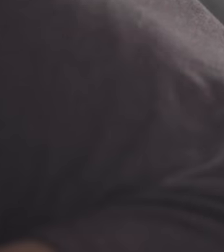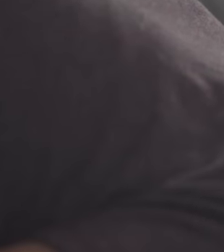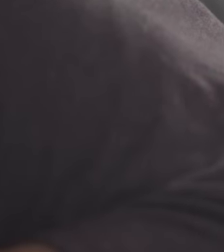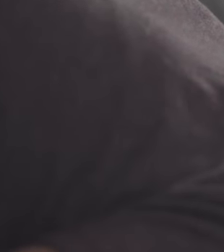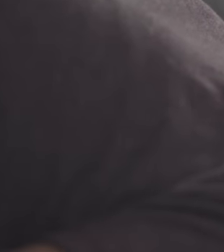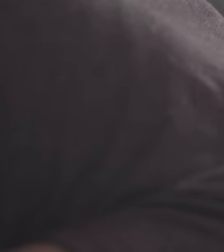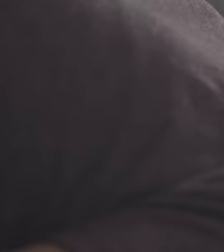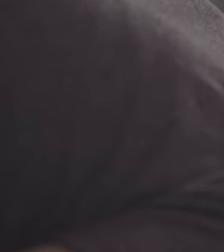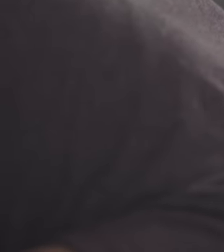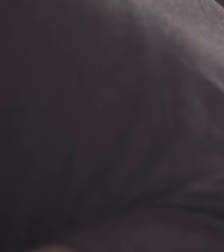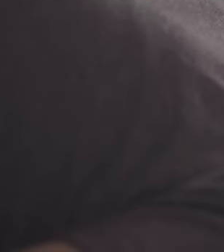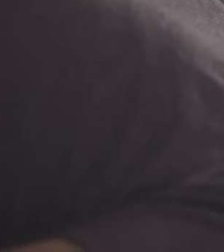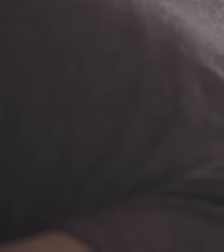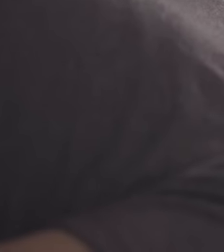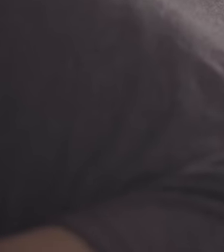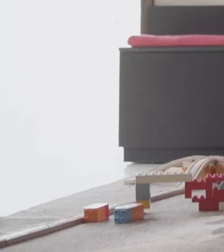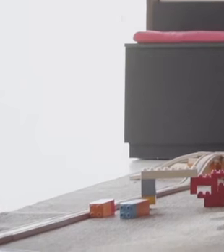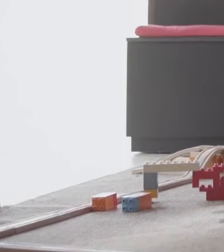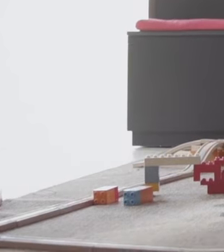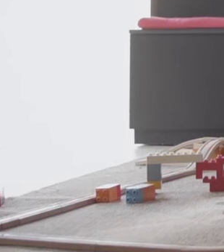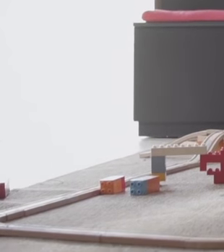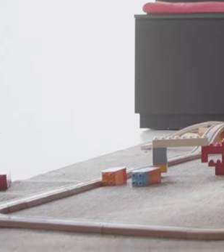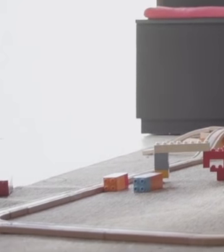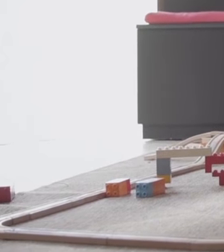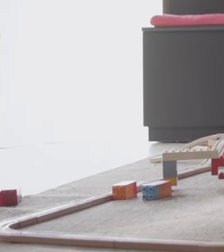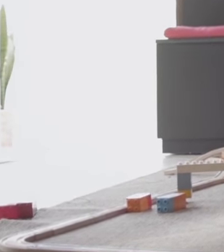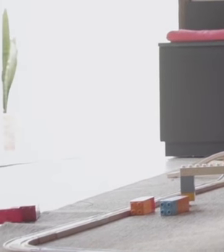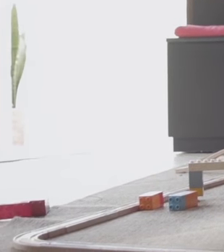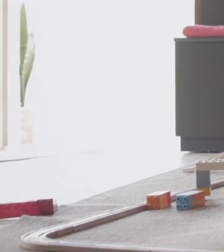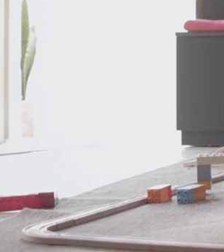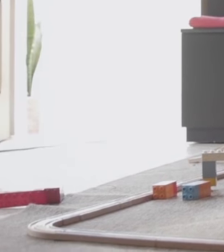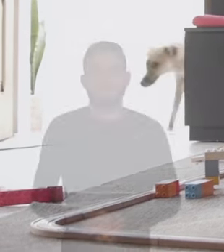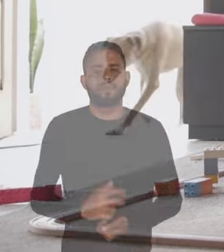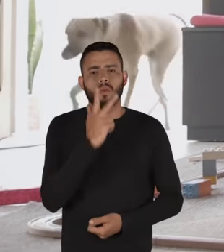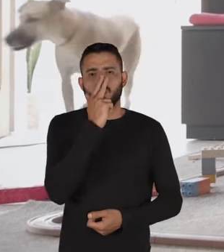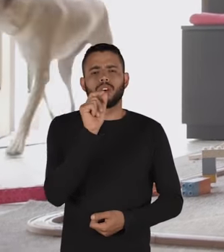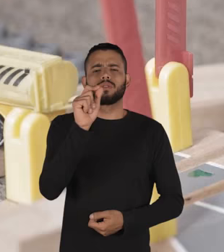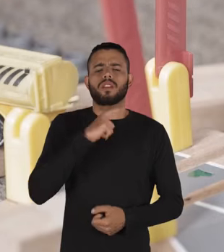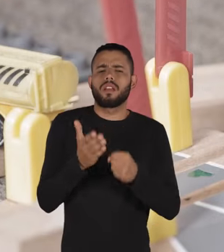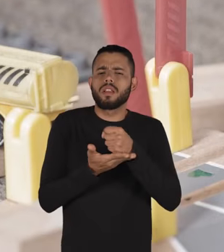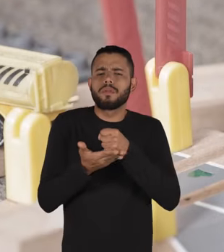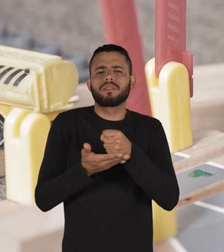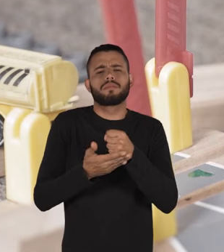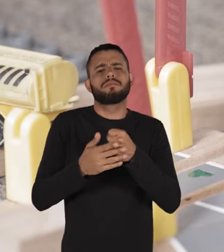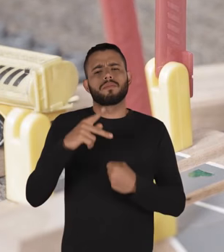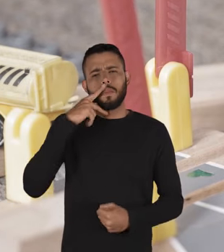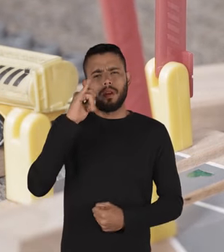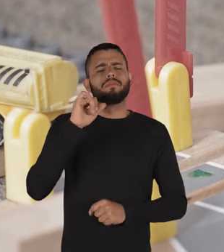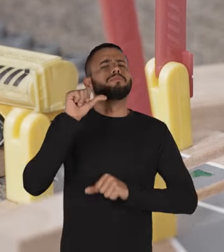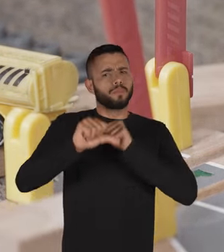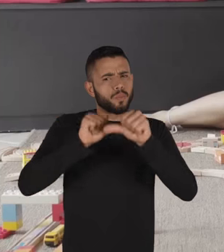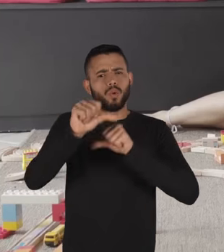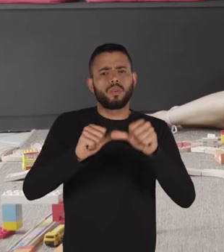homens em pé acima delas. Leonardo brinca com os dois filhos. Montam uma pista e uma ponte. Ele diz. Eu acho que os pilares da paternidade mudaram